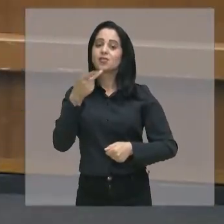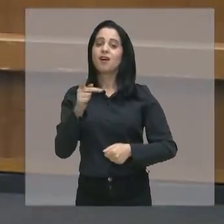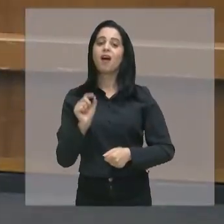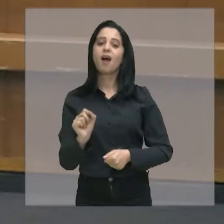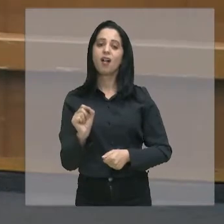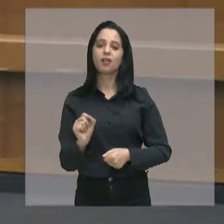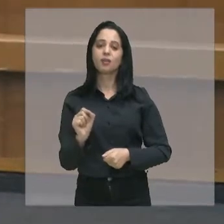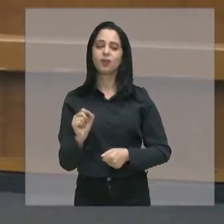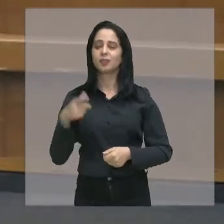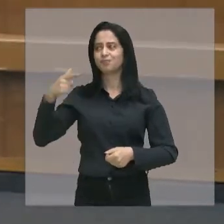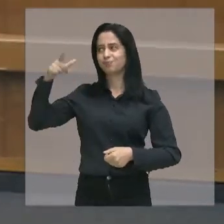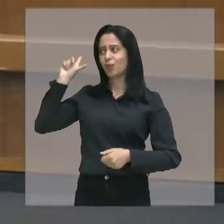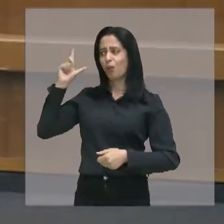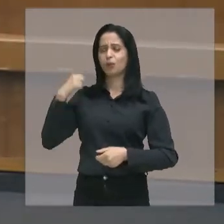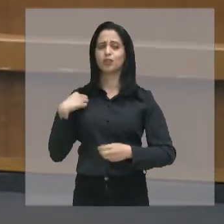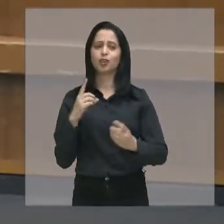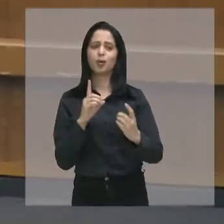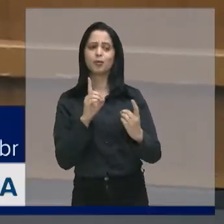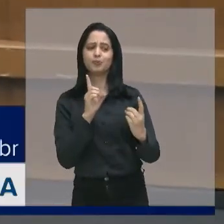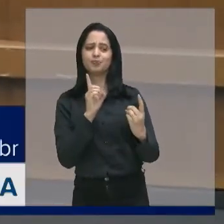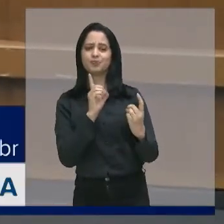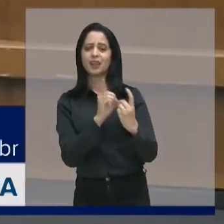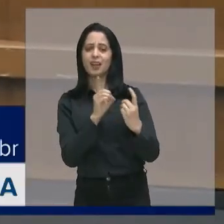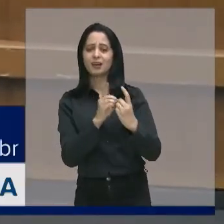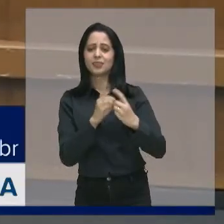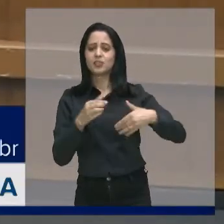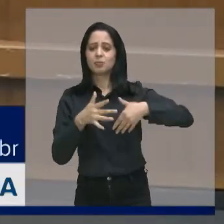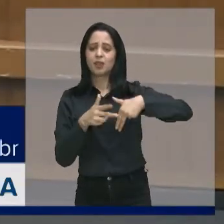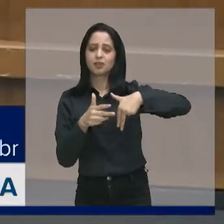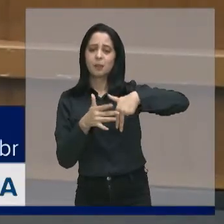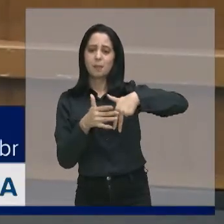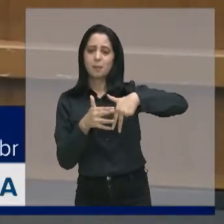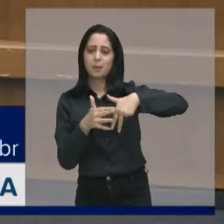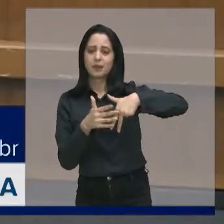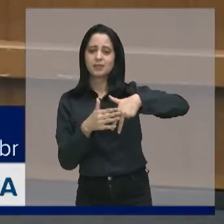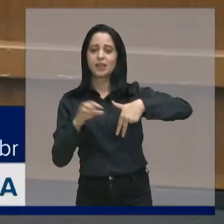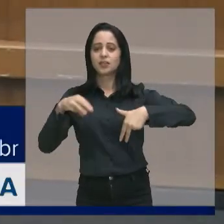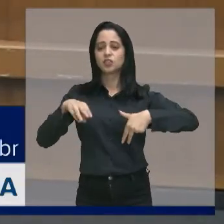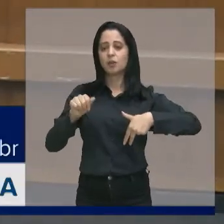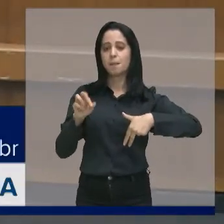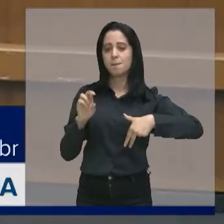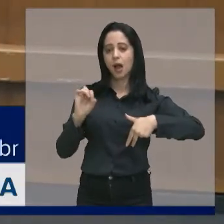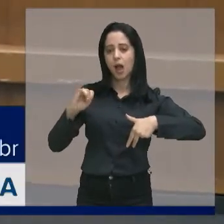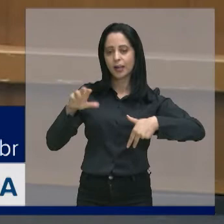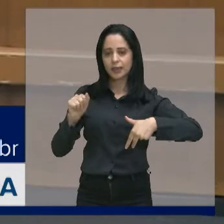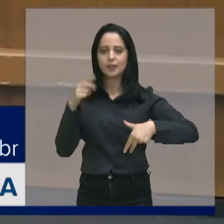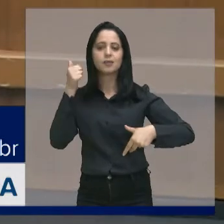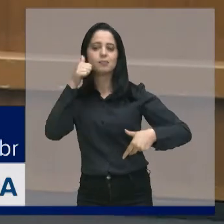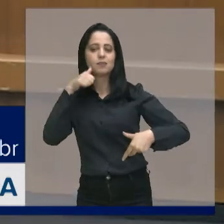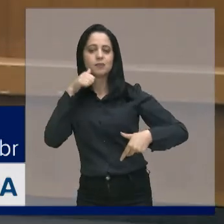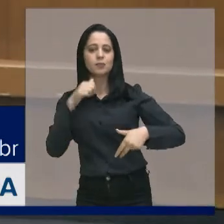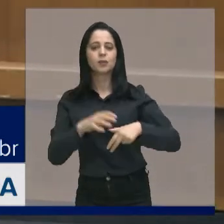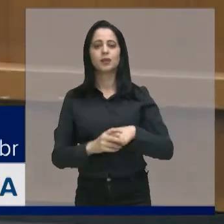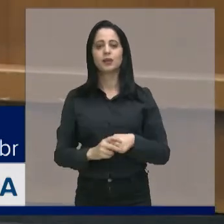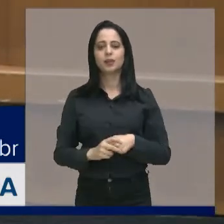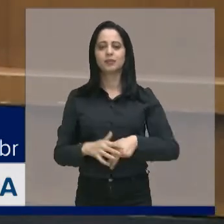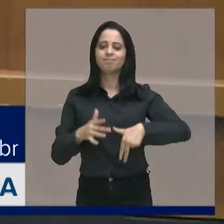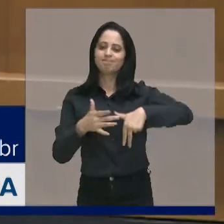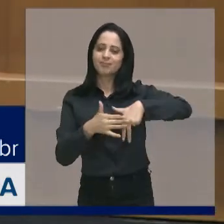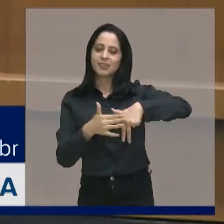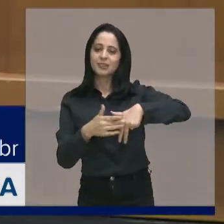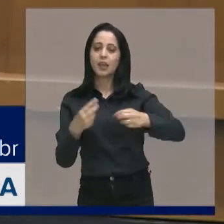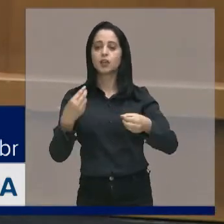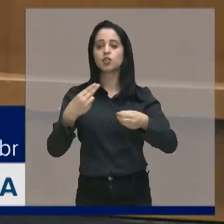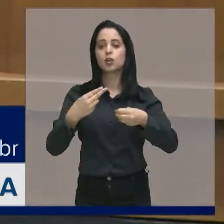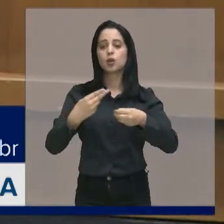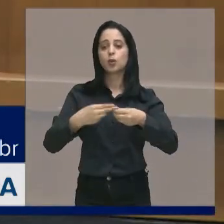ontem eu estava atendendo uma paciente, dona Maria Tereza da Silva, minha paciente lá do Morumbi,